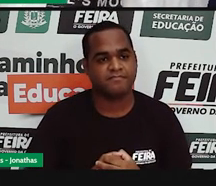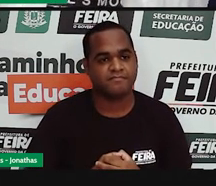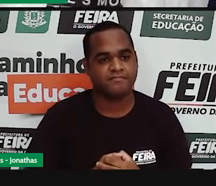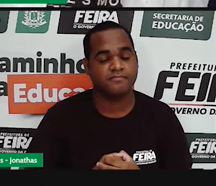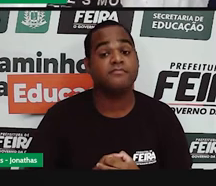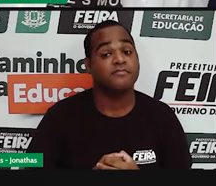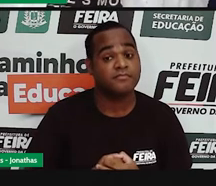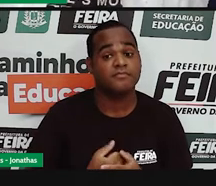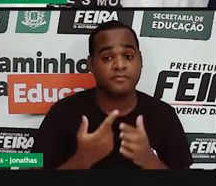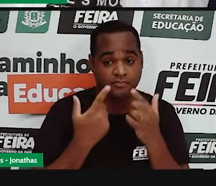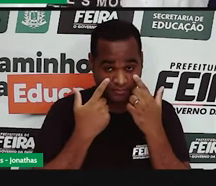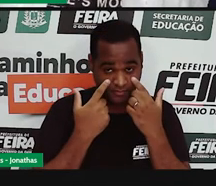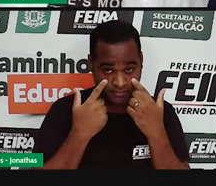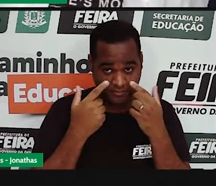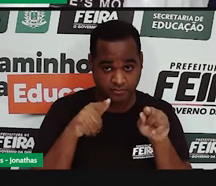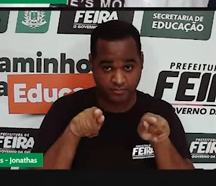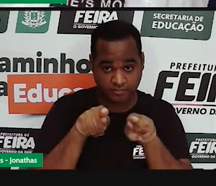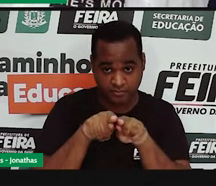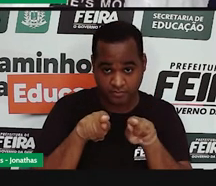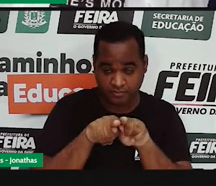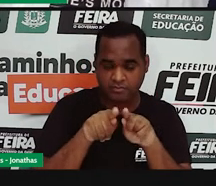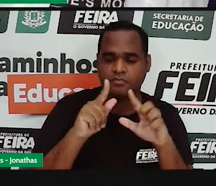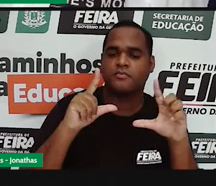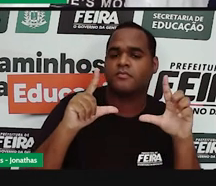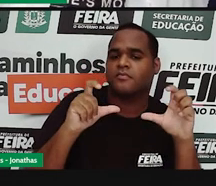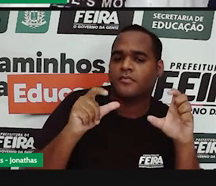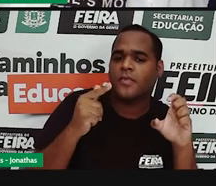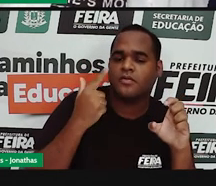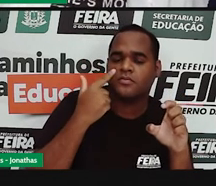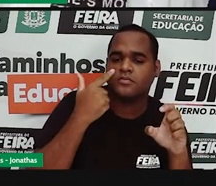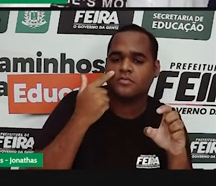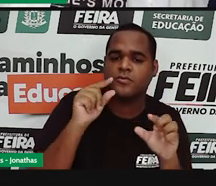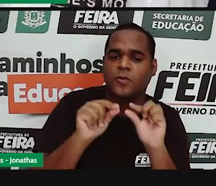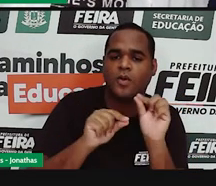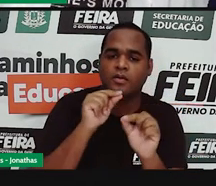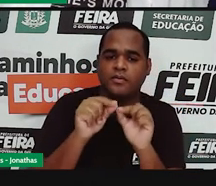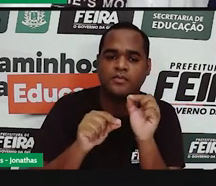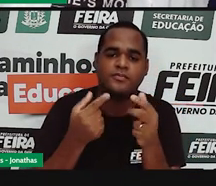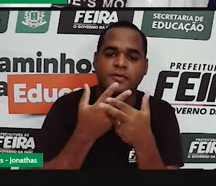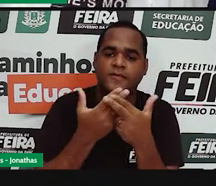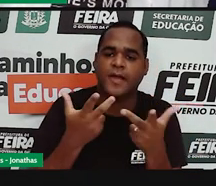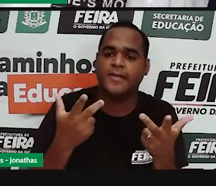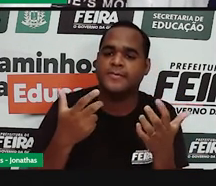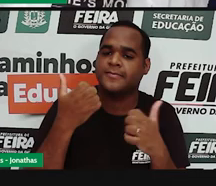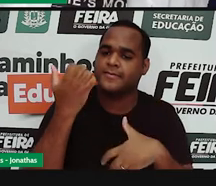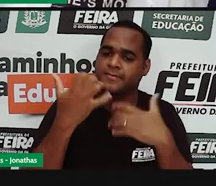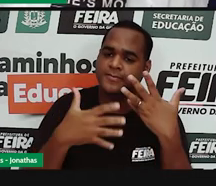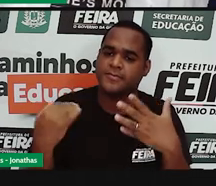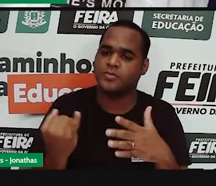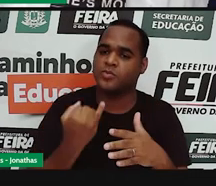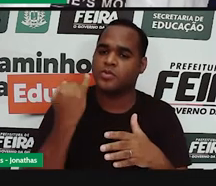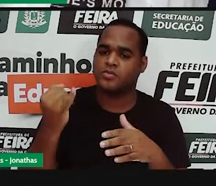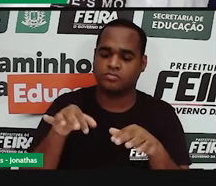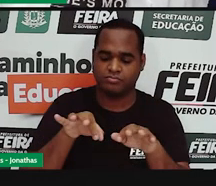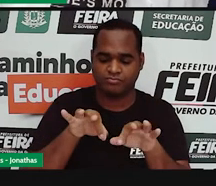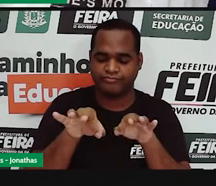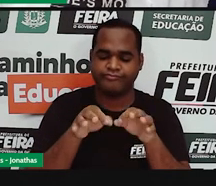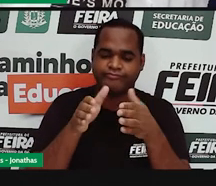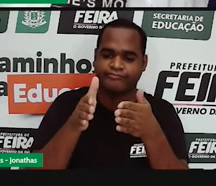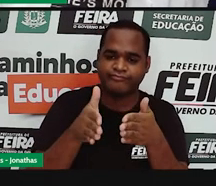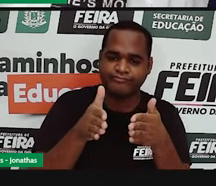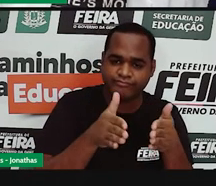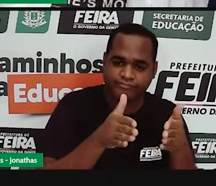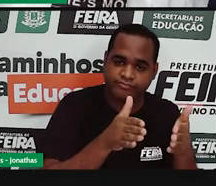vocês veem também aí uma imagem que ela estabelece bem a divisão de